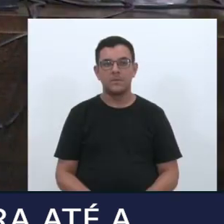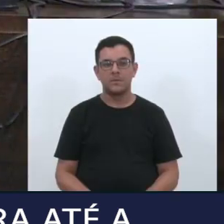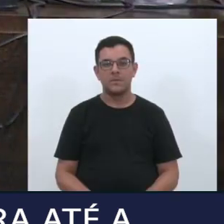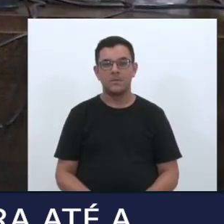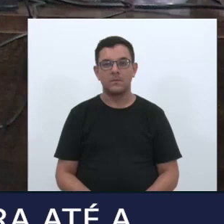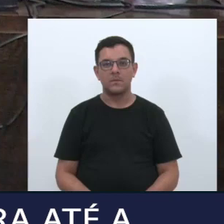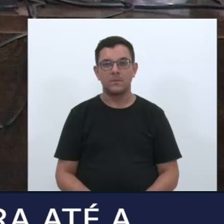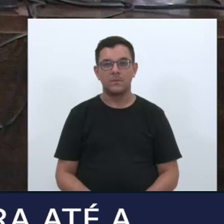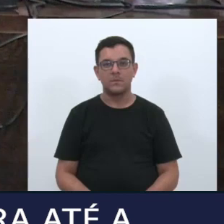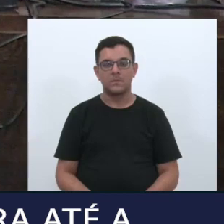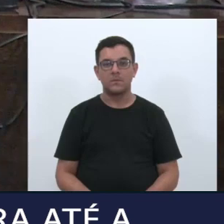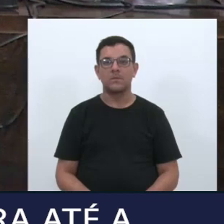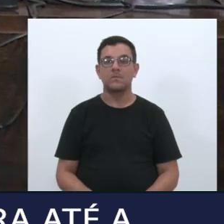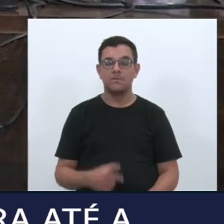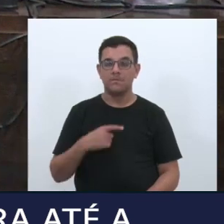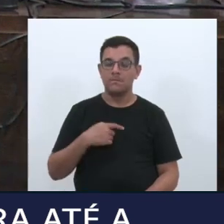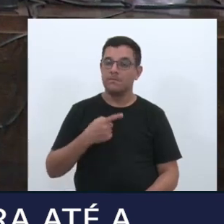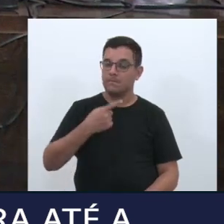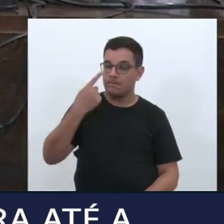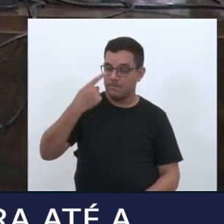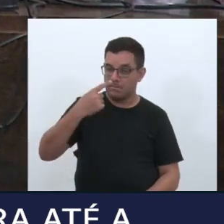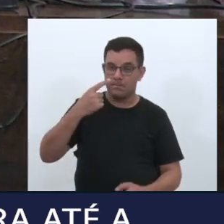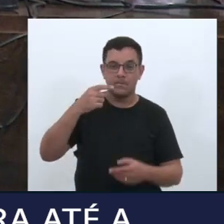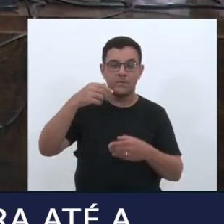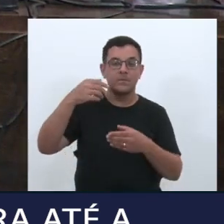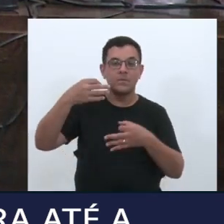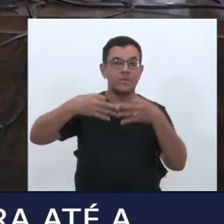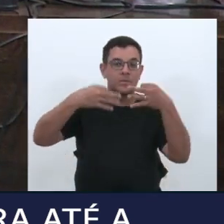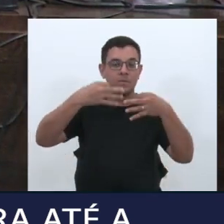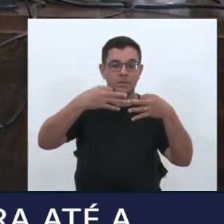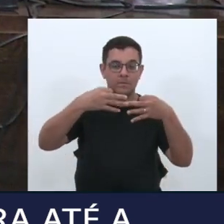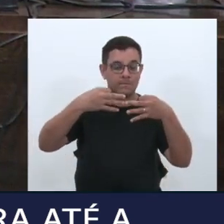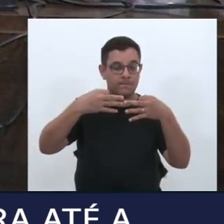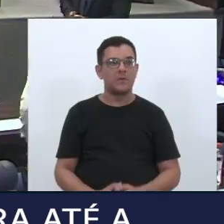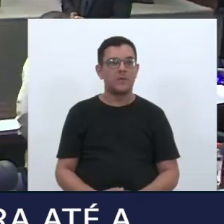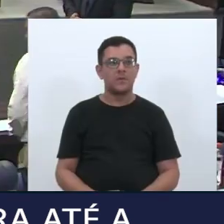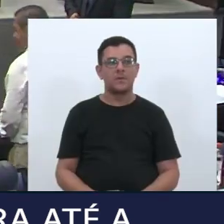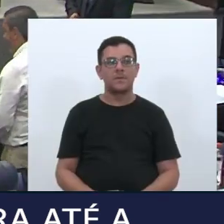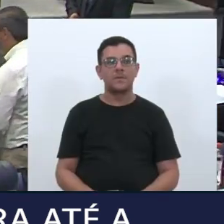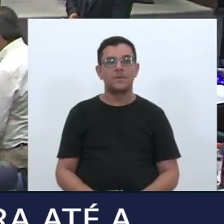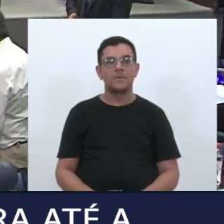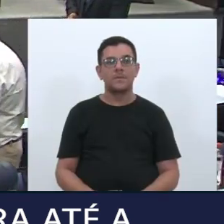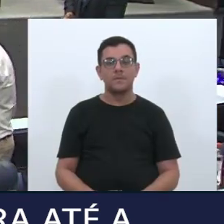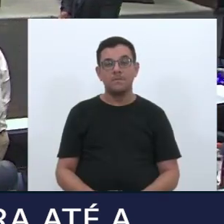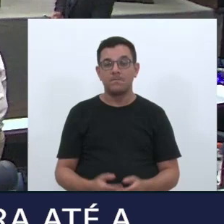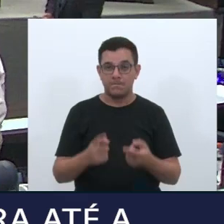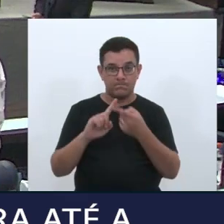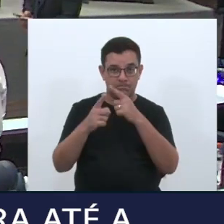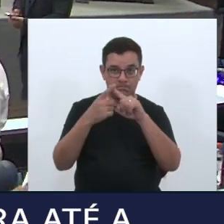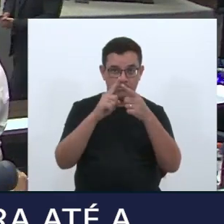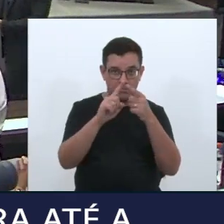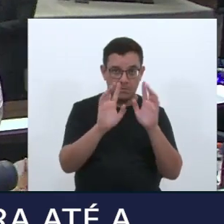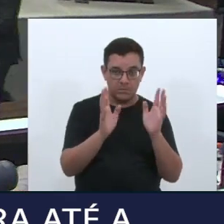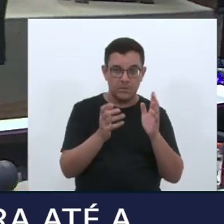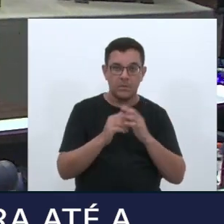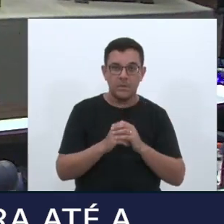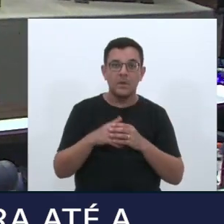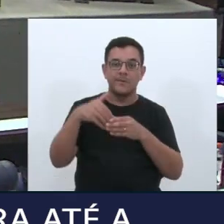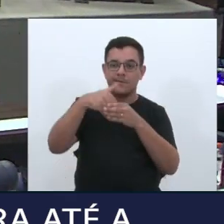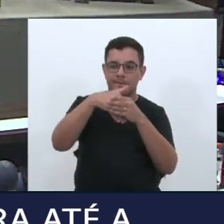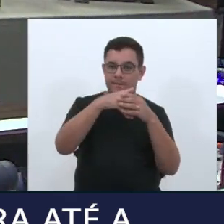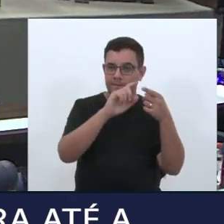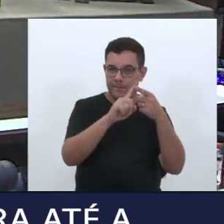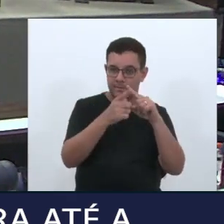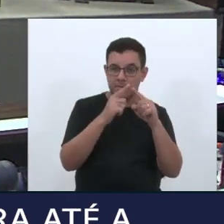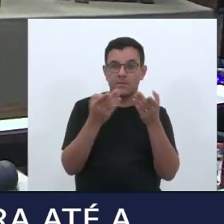beneficente Jesus José e Maria JJM o repasse previsto é referente ao exercício financeiro de